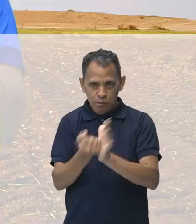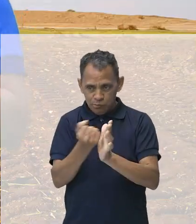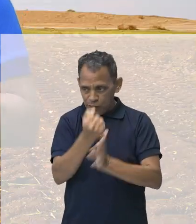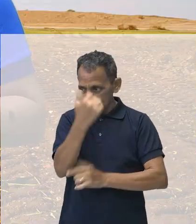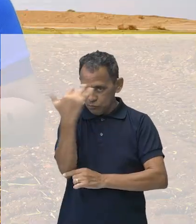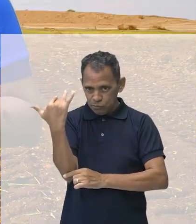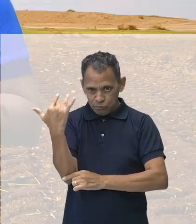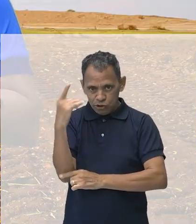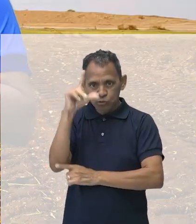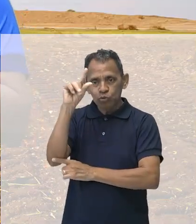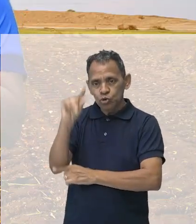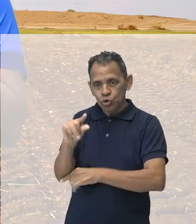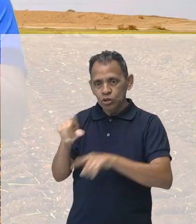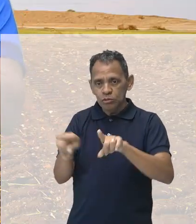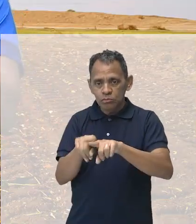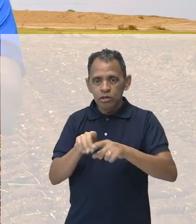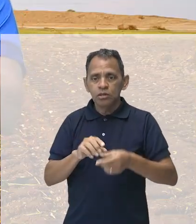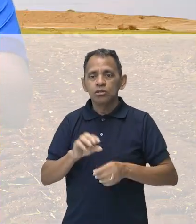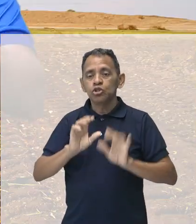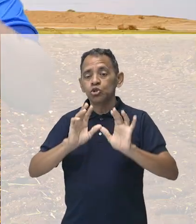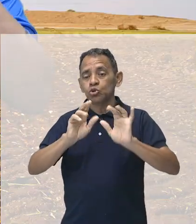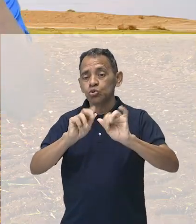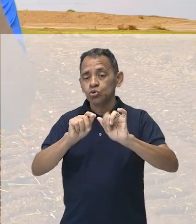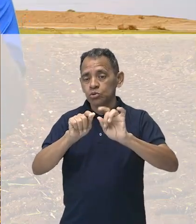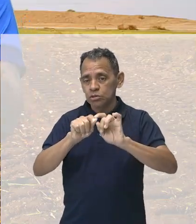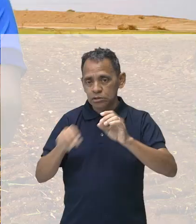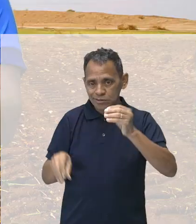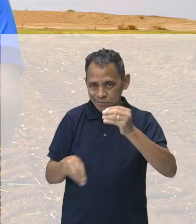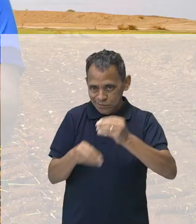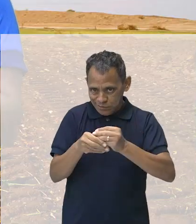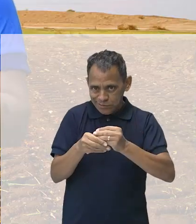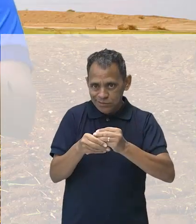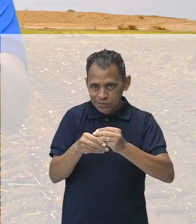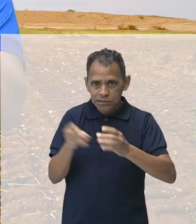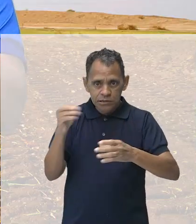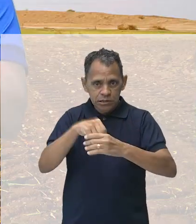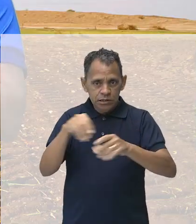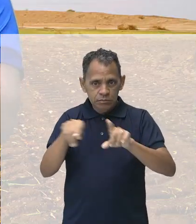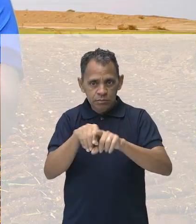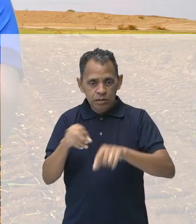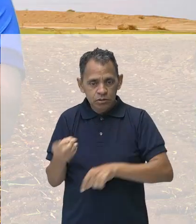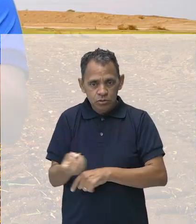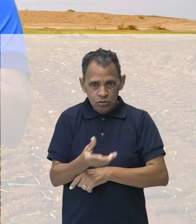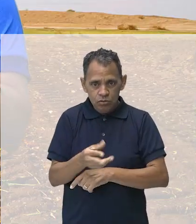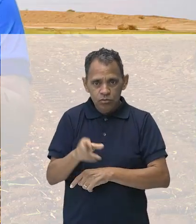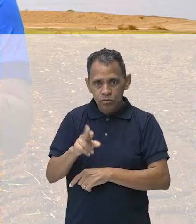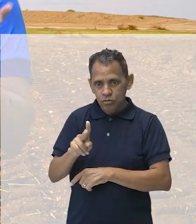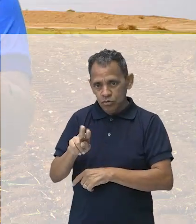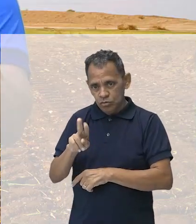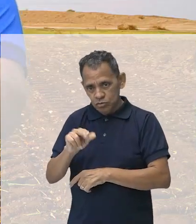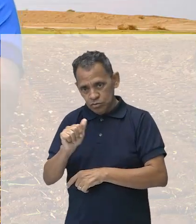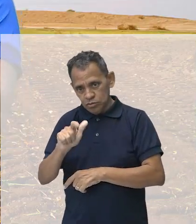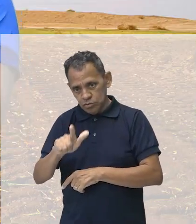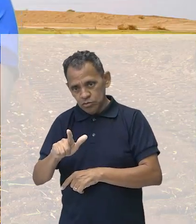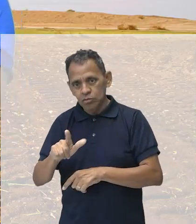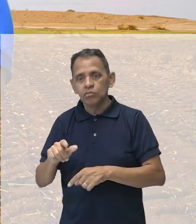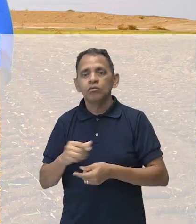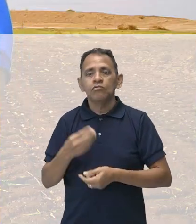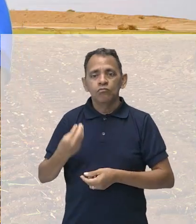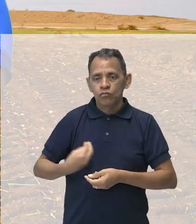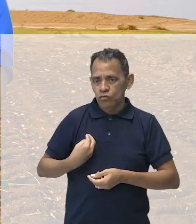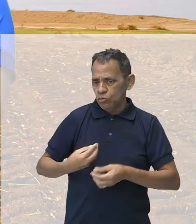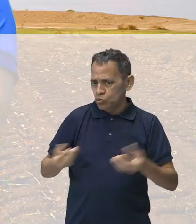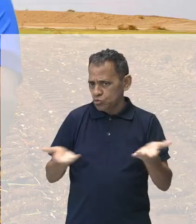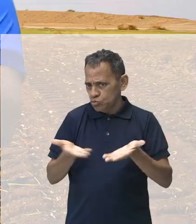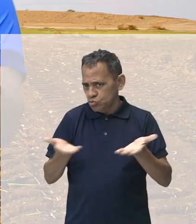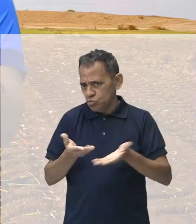isso acaba se inserindo, né, nesse novo rural em que a gente vive atualmente, tanto pegando a parte